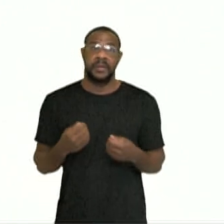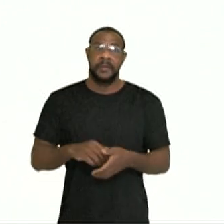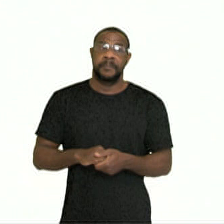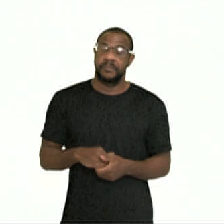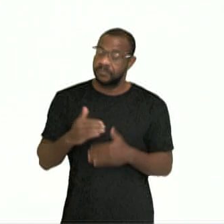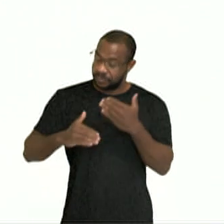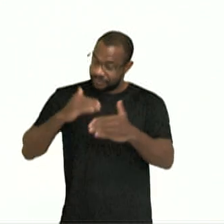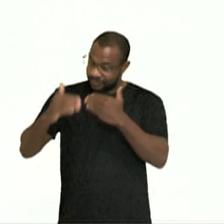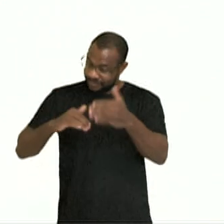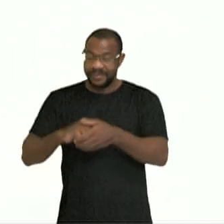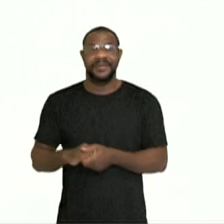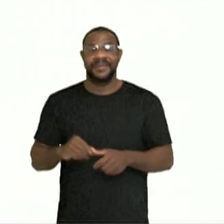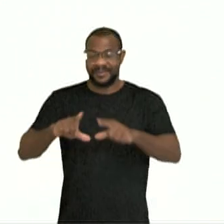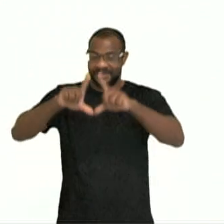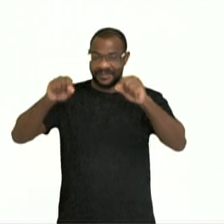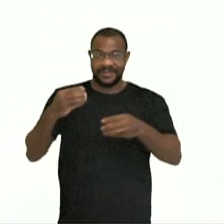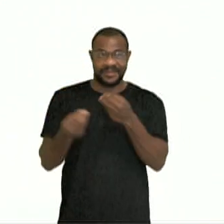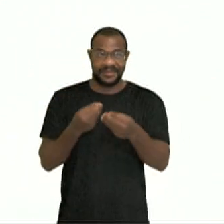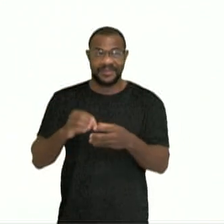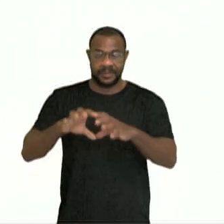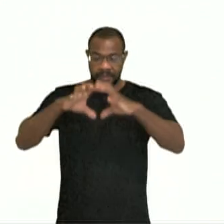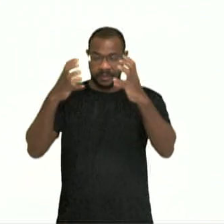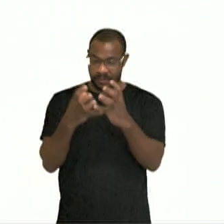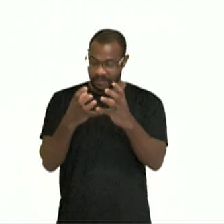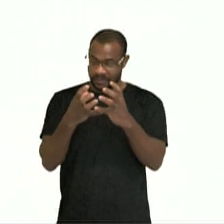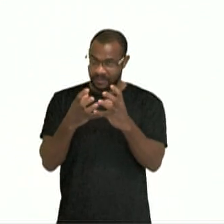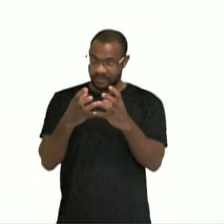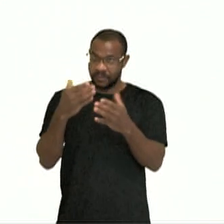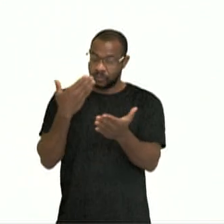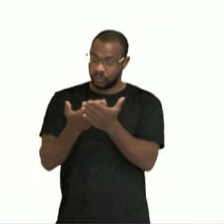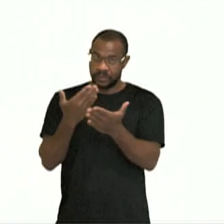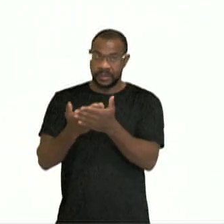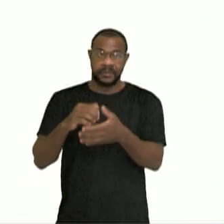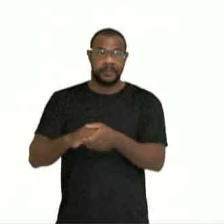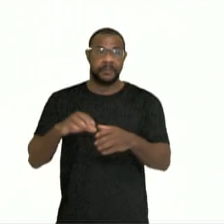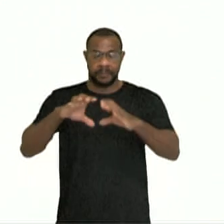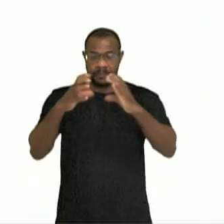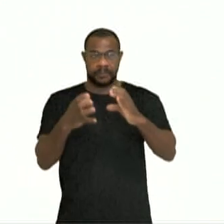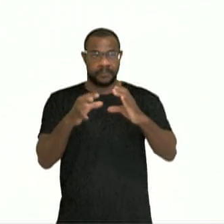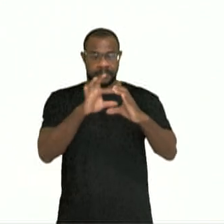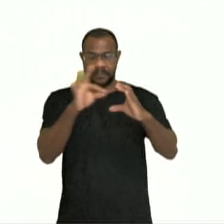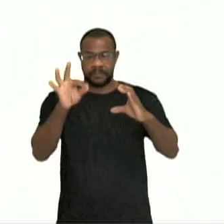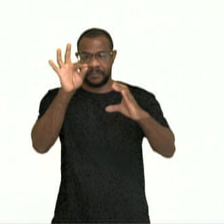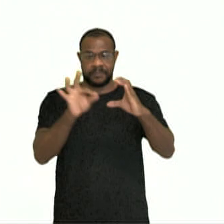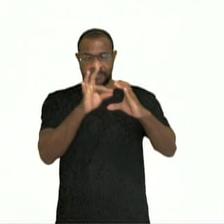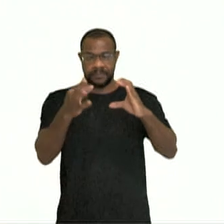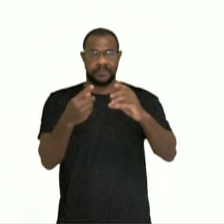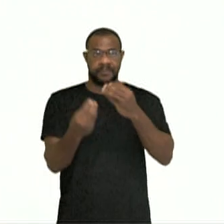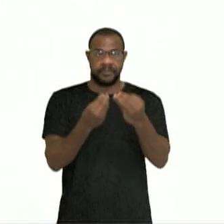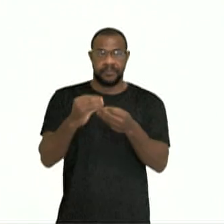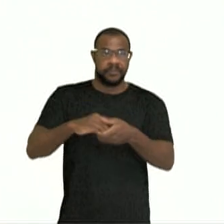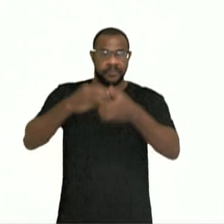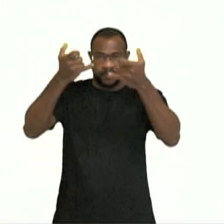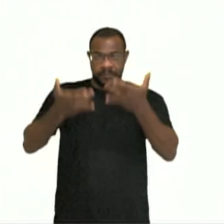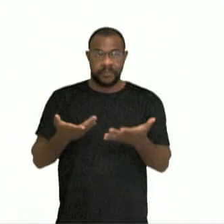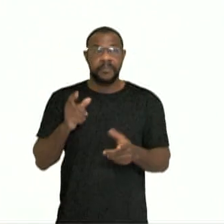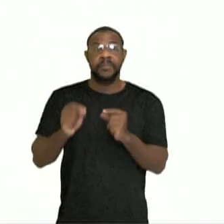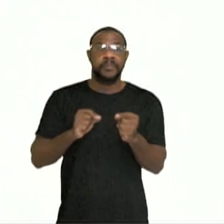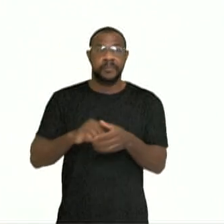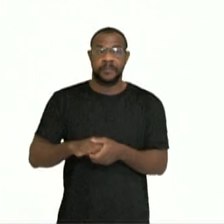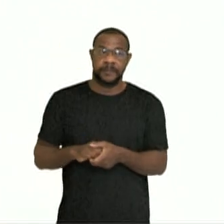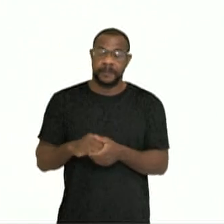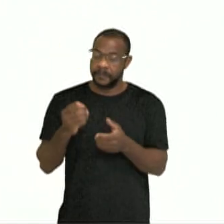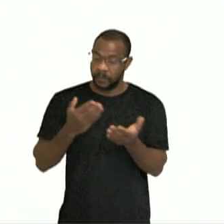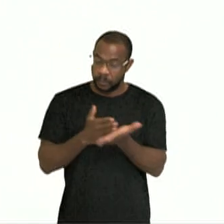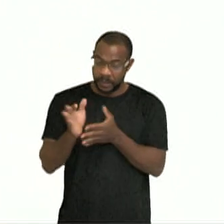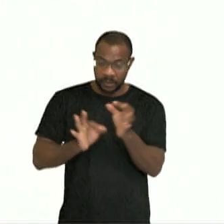evoluindo, mais um sólido que a gente está estudando, que é a esfera, pegar aquele lá, que todos os vídeos eu dou essa sugestão para vocês, e comece a